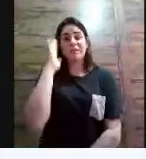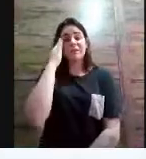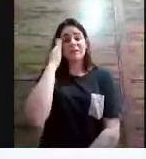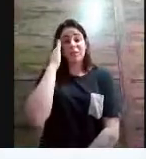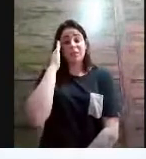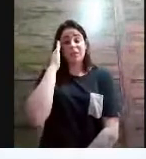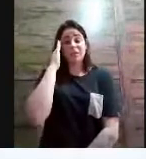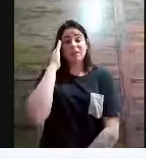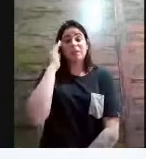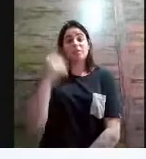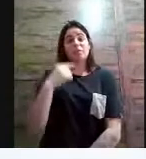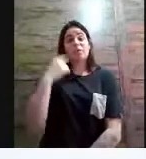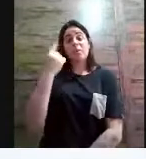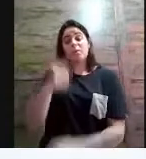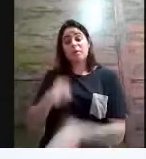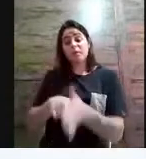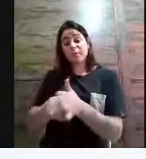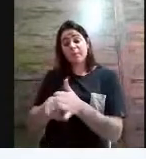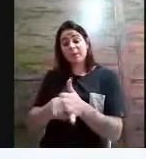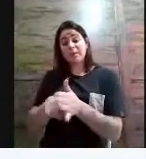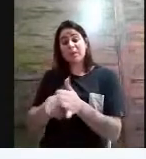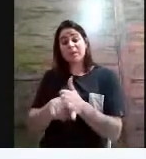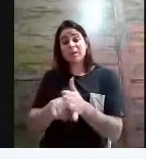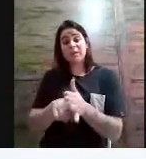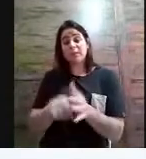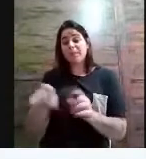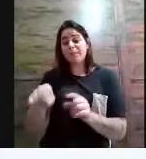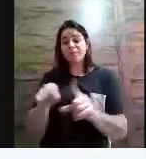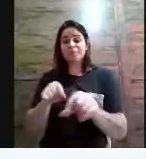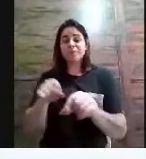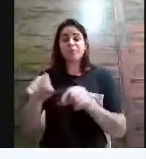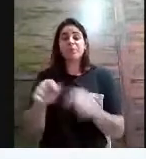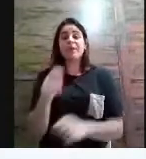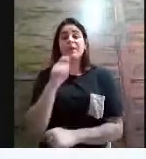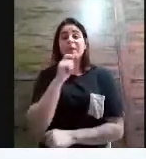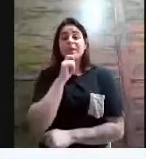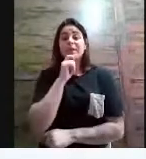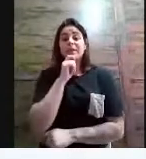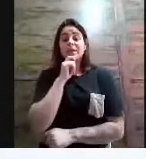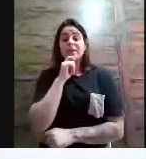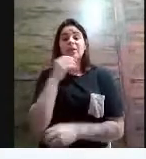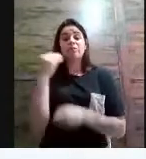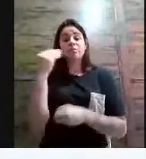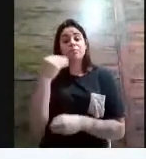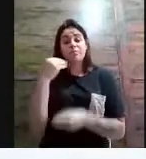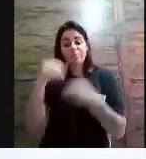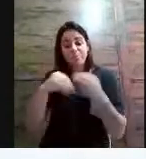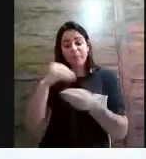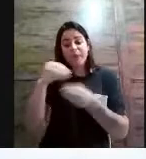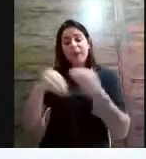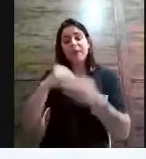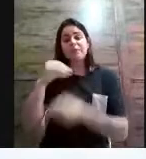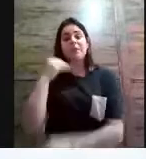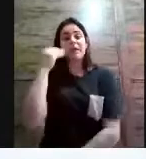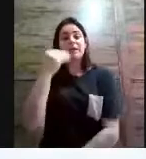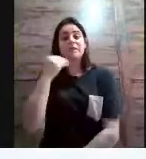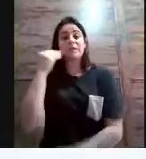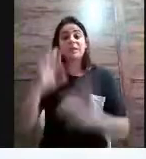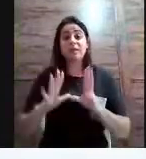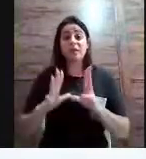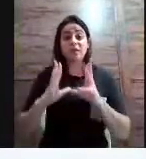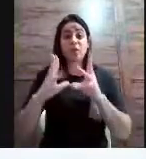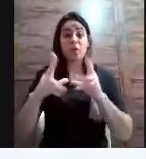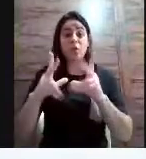pegou-se remédios que já existiam e tentou-se vários remédios. De todos os remédios tentados,